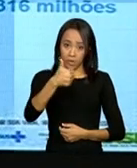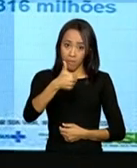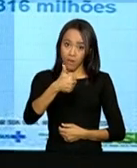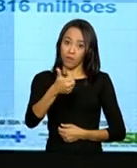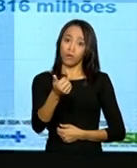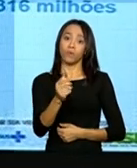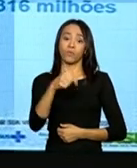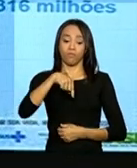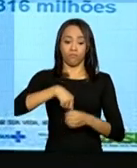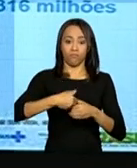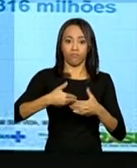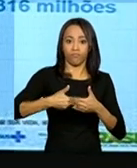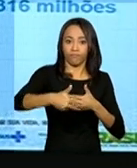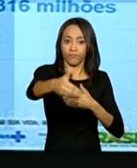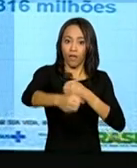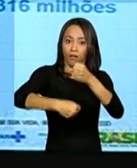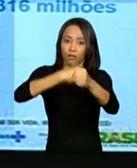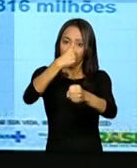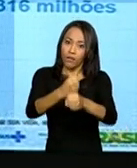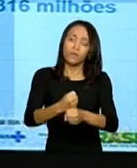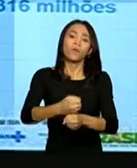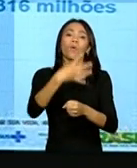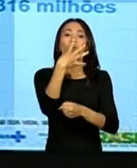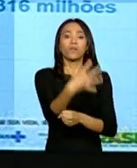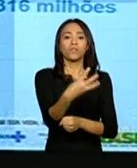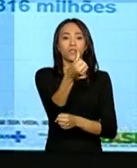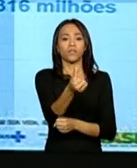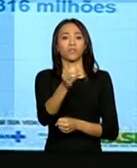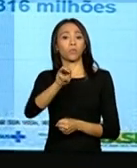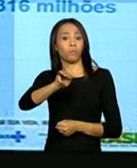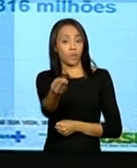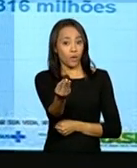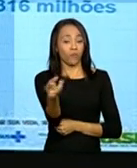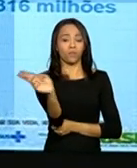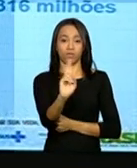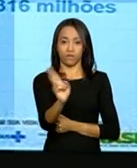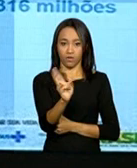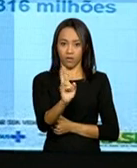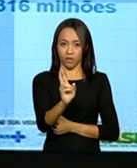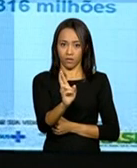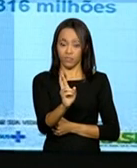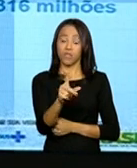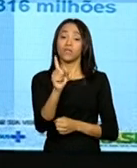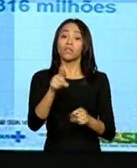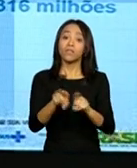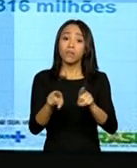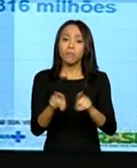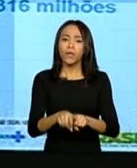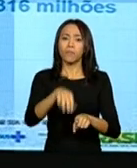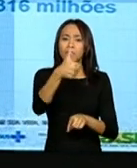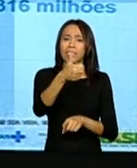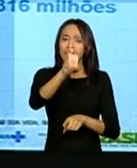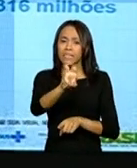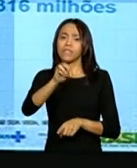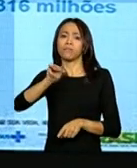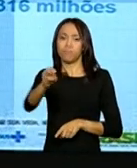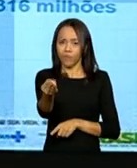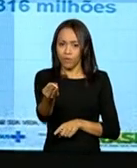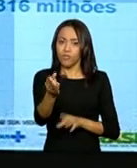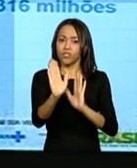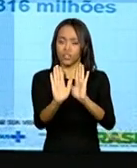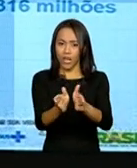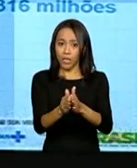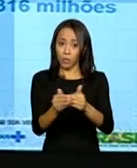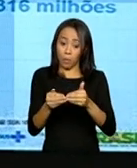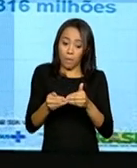para o Sistema Único de Saúde será de 465 milhões de reais com aquisição dessas 15 milhões Então já no